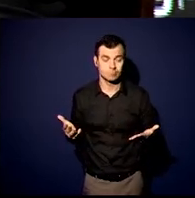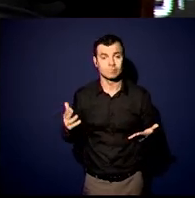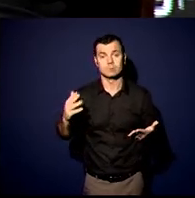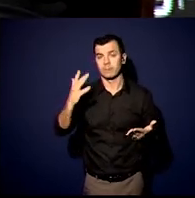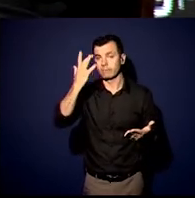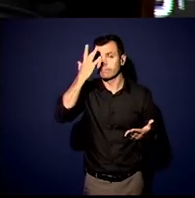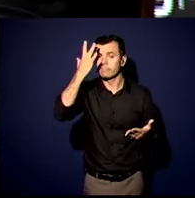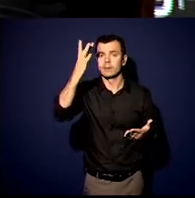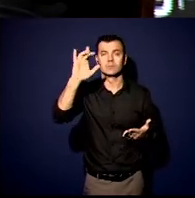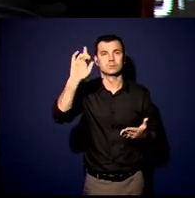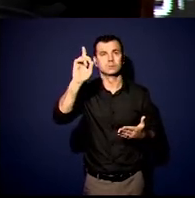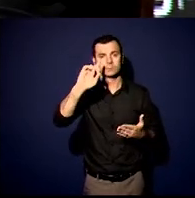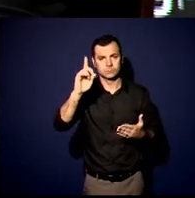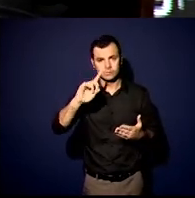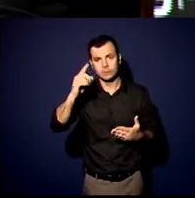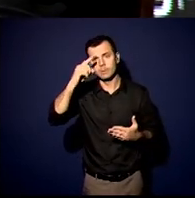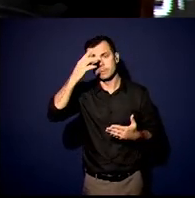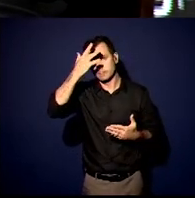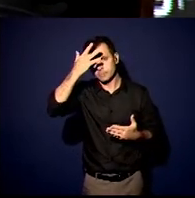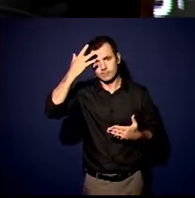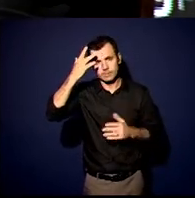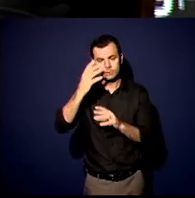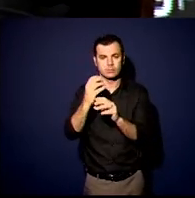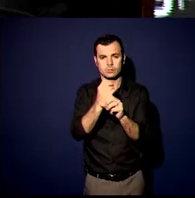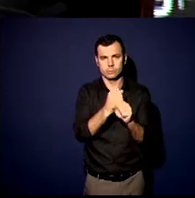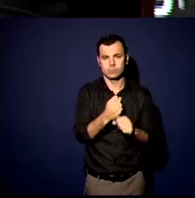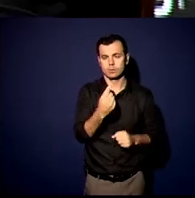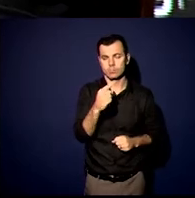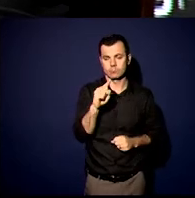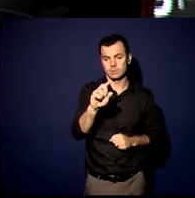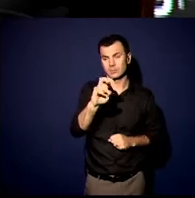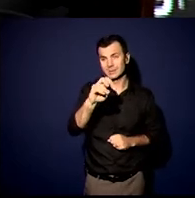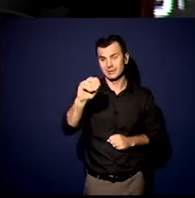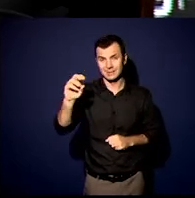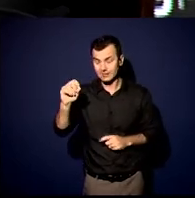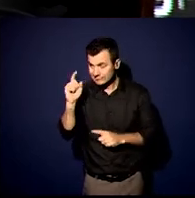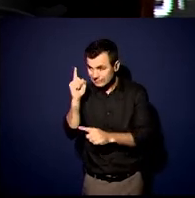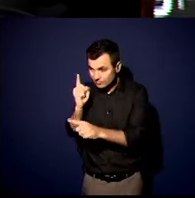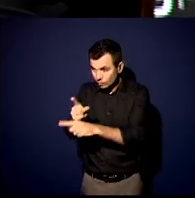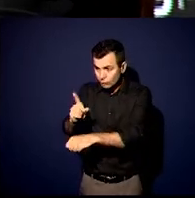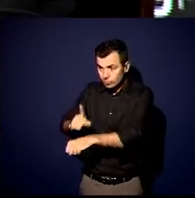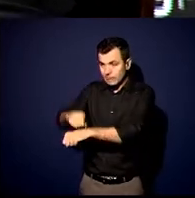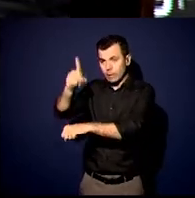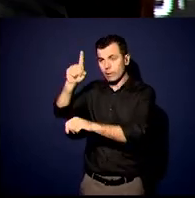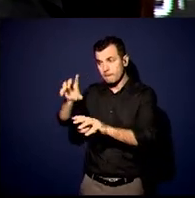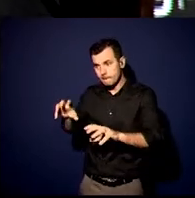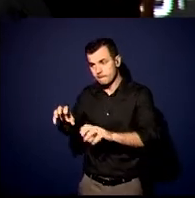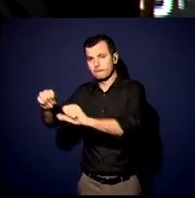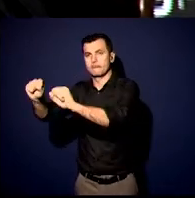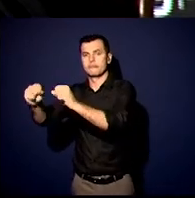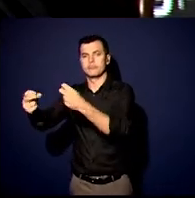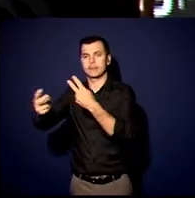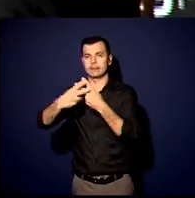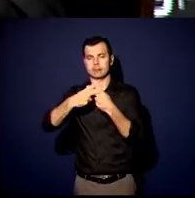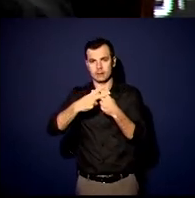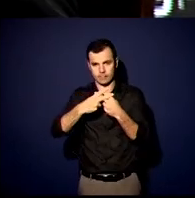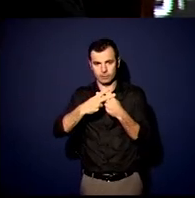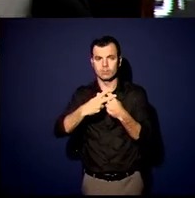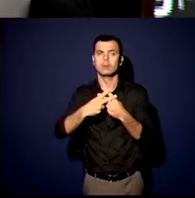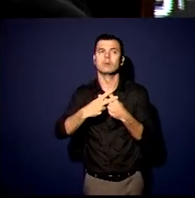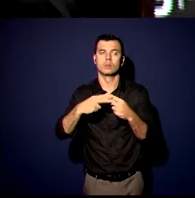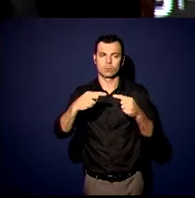difícil aprender 1.500 pessoas a maior prisão em flagrante da história do direito brasileiro e